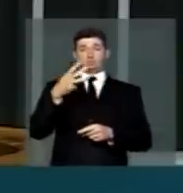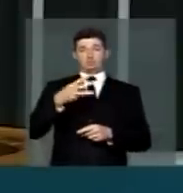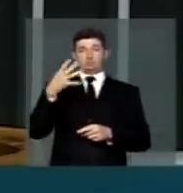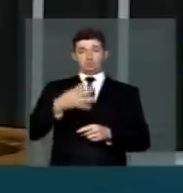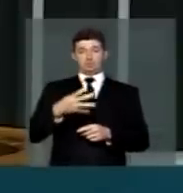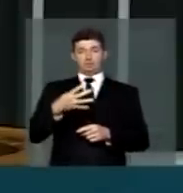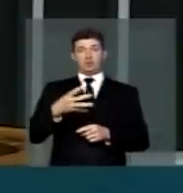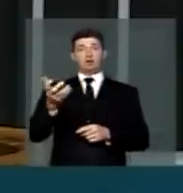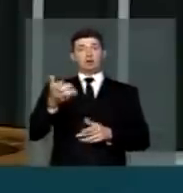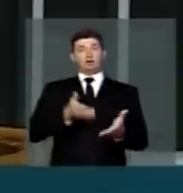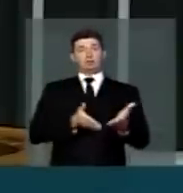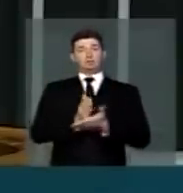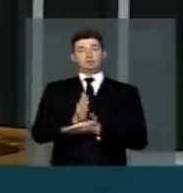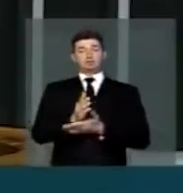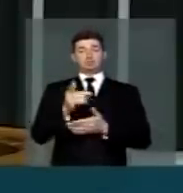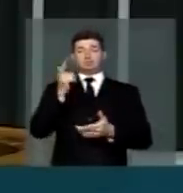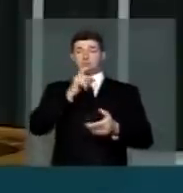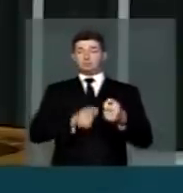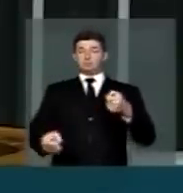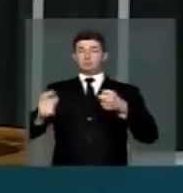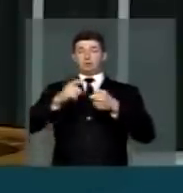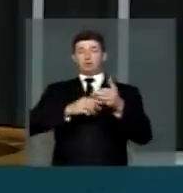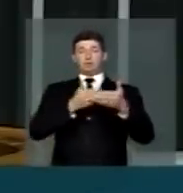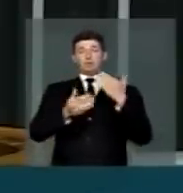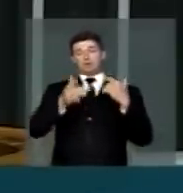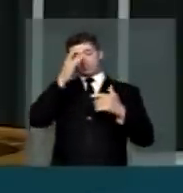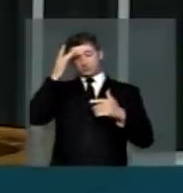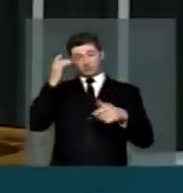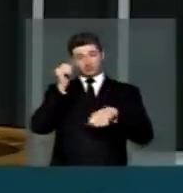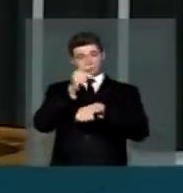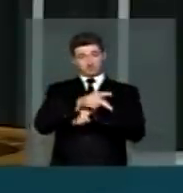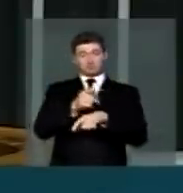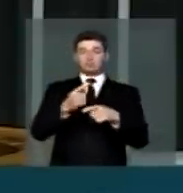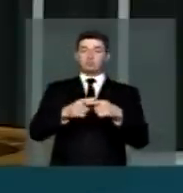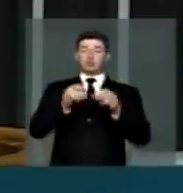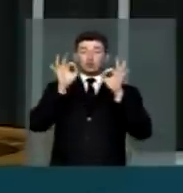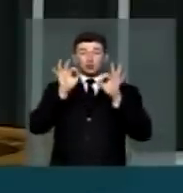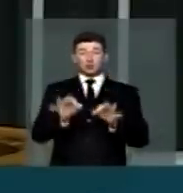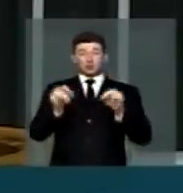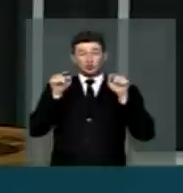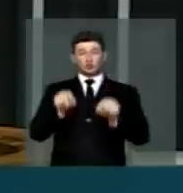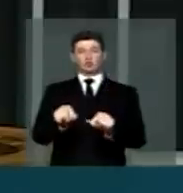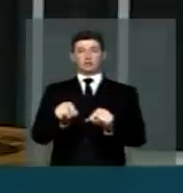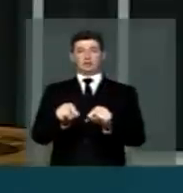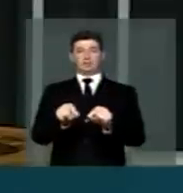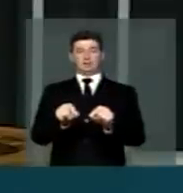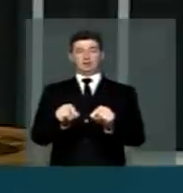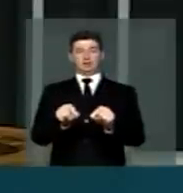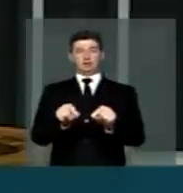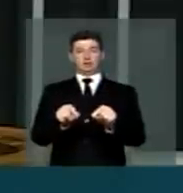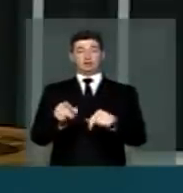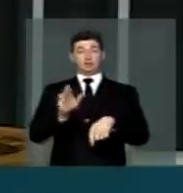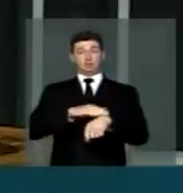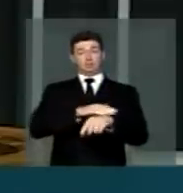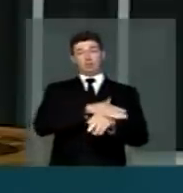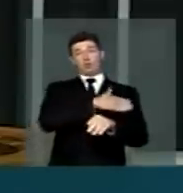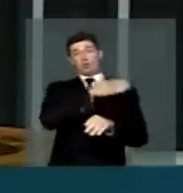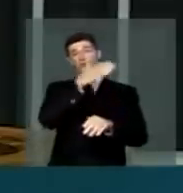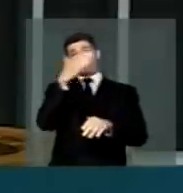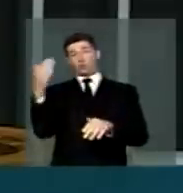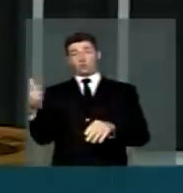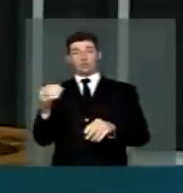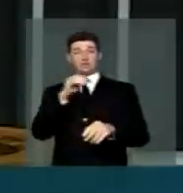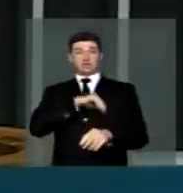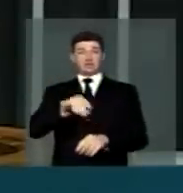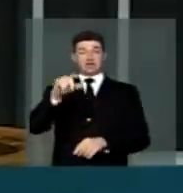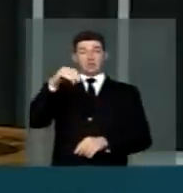4434 fosse aprovado para recompor as perdas dos aposentados, porque foi justamente ao longo do tempo que o